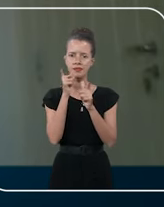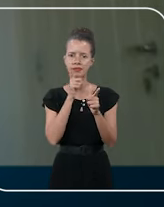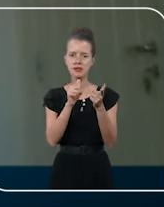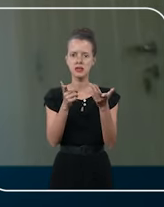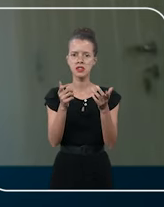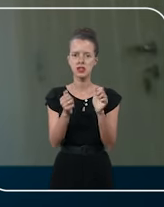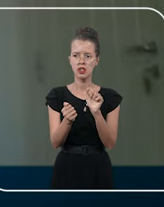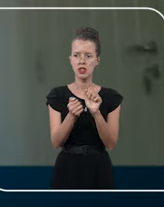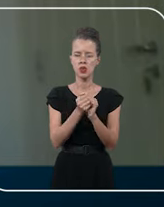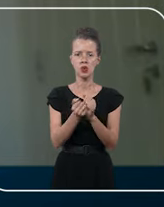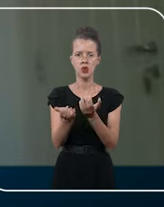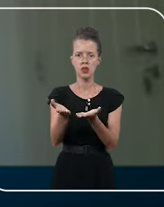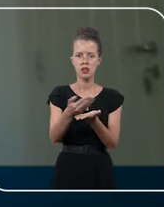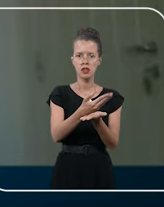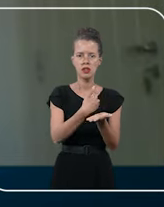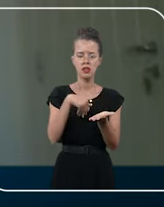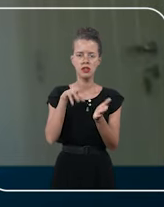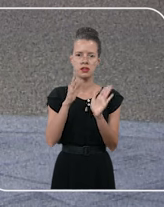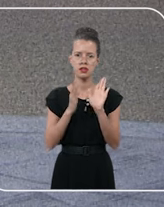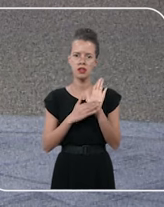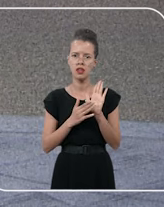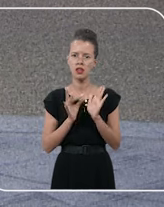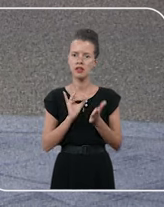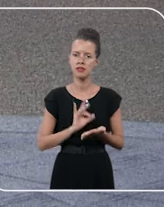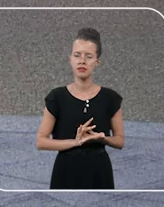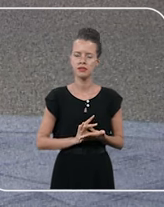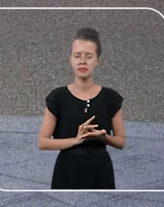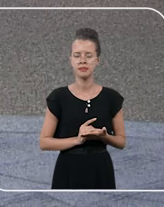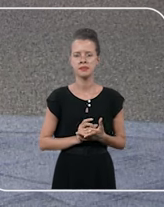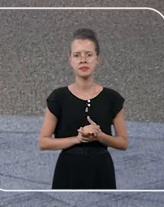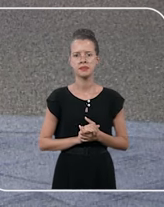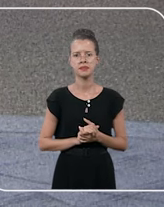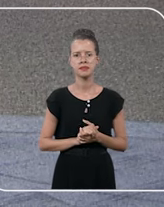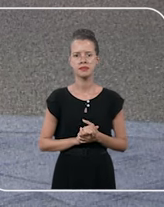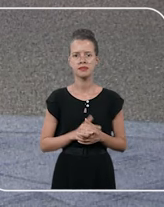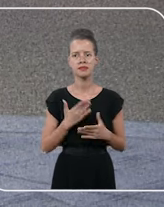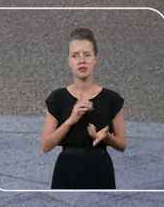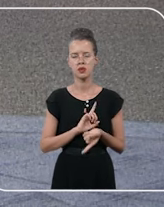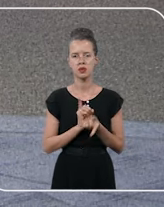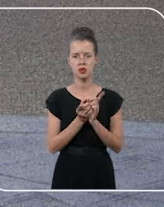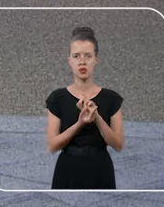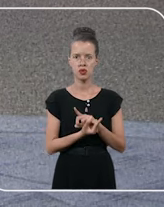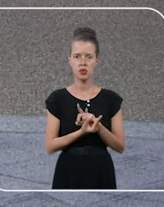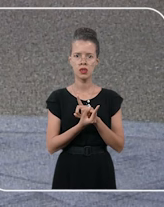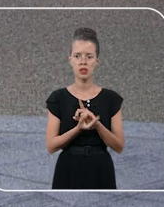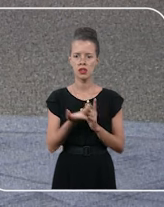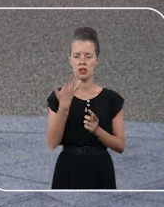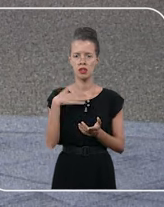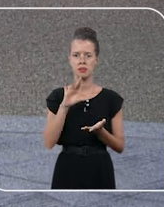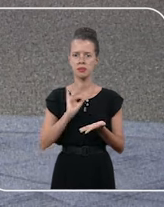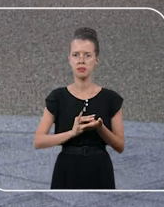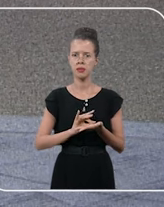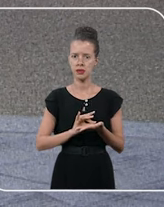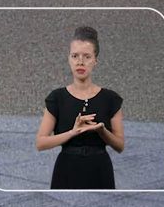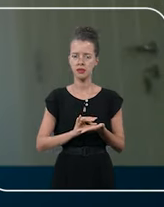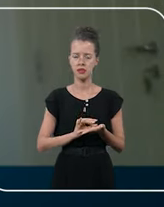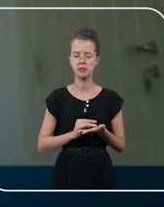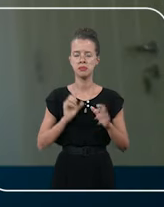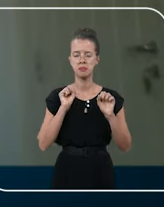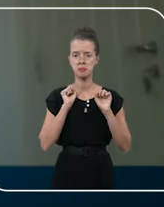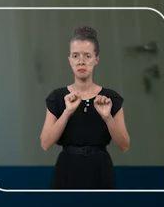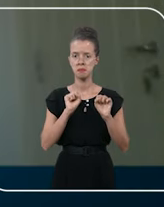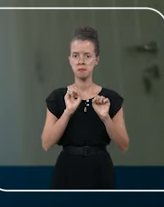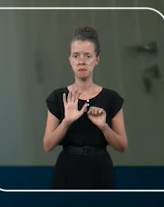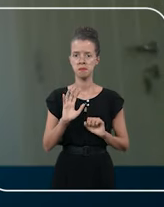as provas daquilo que ele está alegando. Então, a inversão do ônus da prova, ela pode acontecer nessas situações